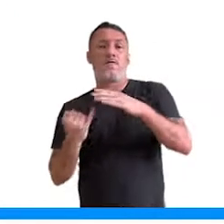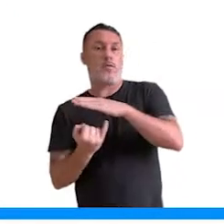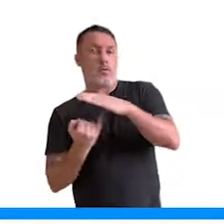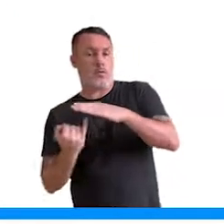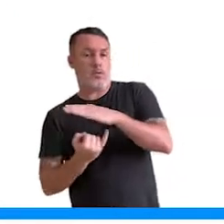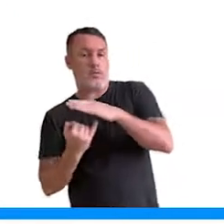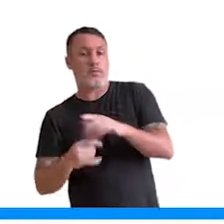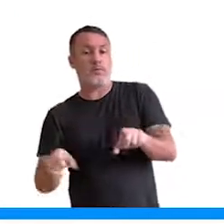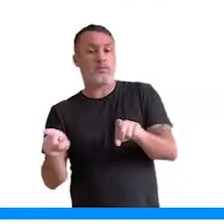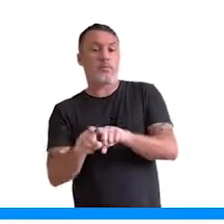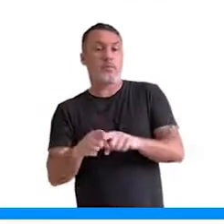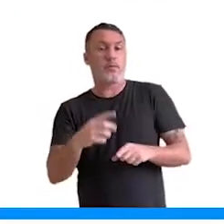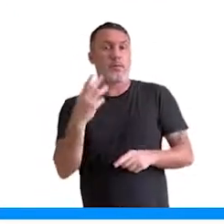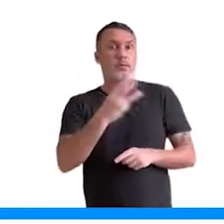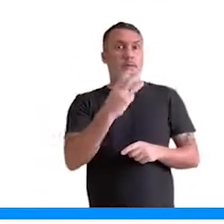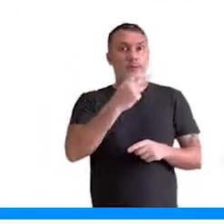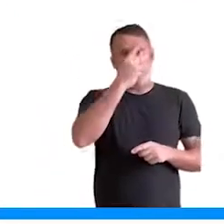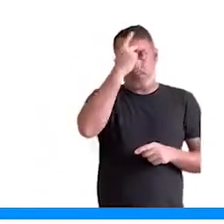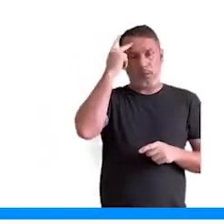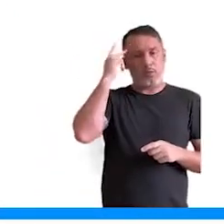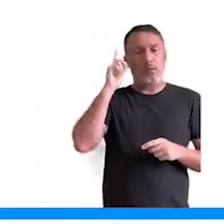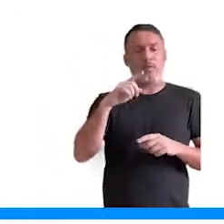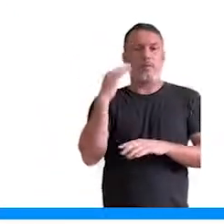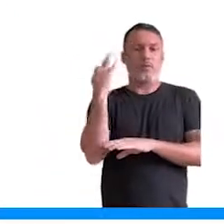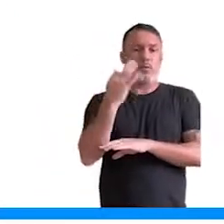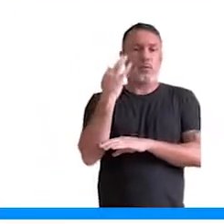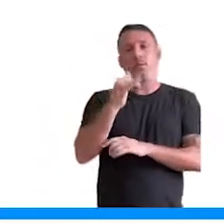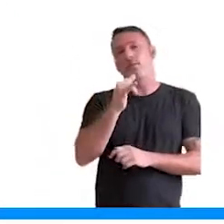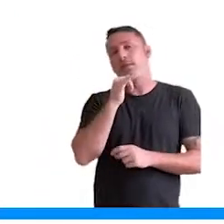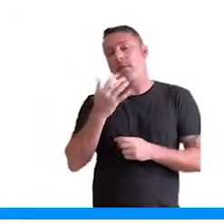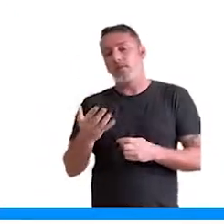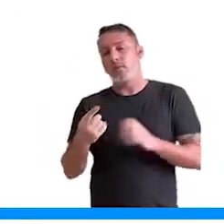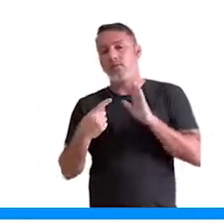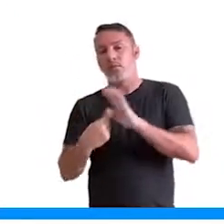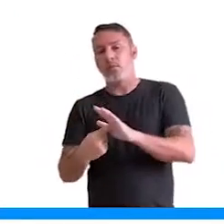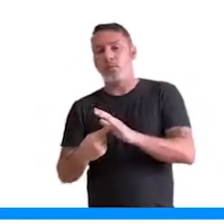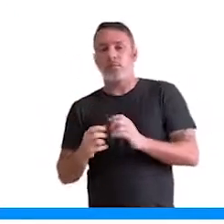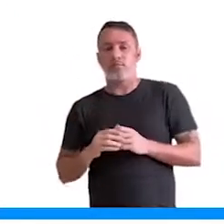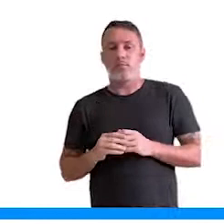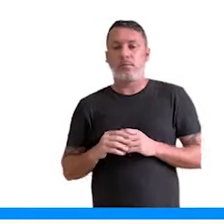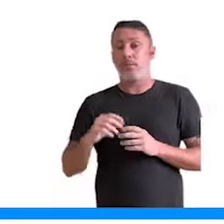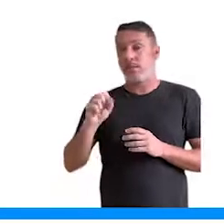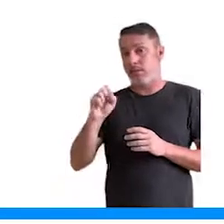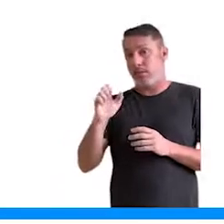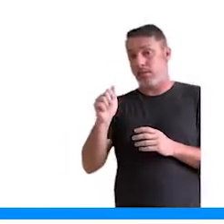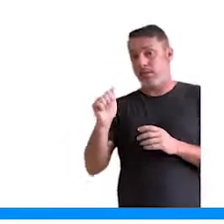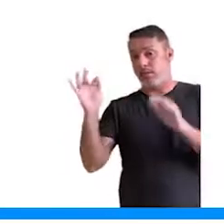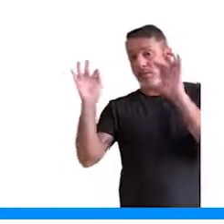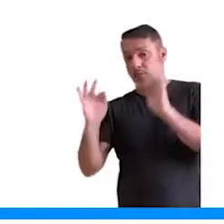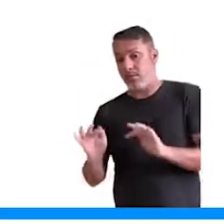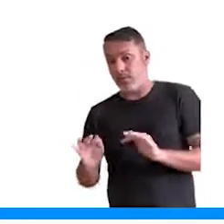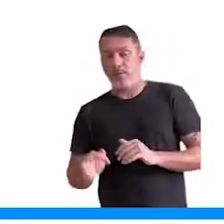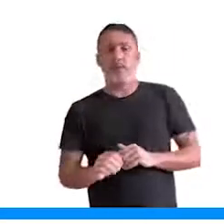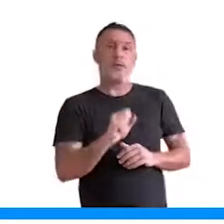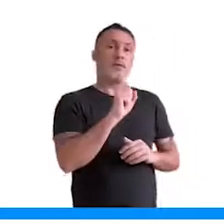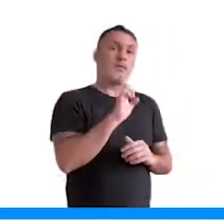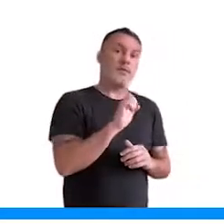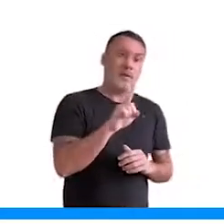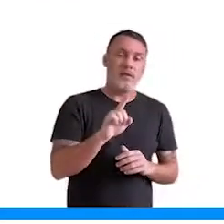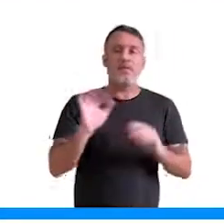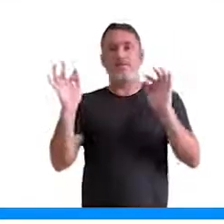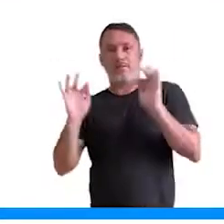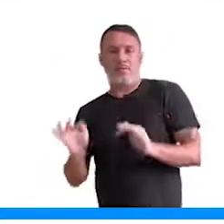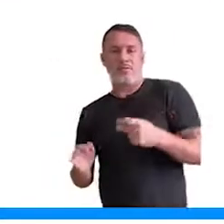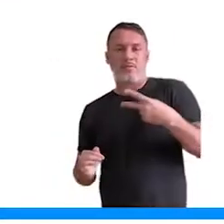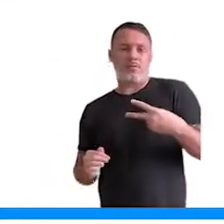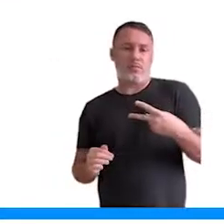tratamento informal e terceira pessoa para tratamento formal. Exemplo ali, seja feliz e seja